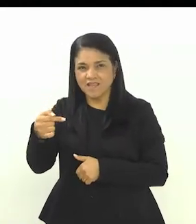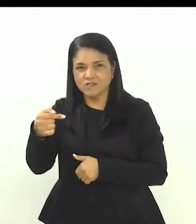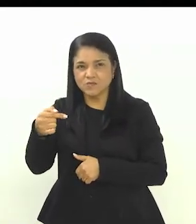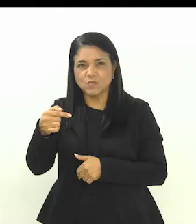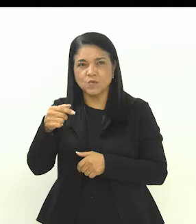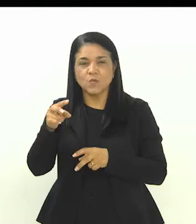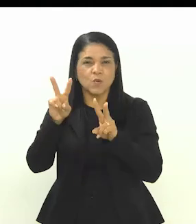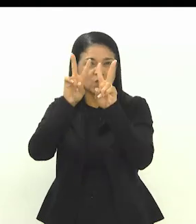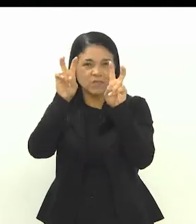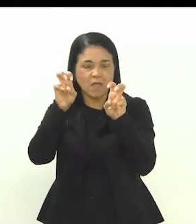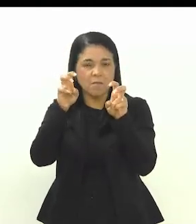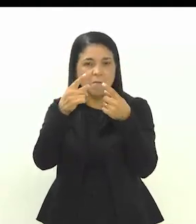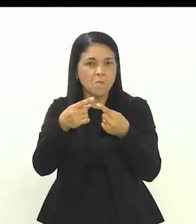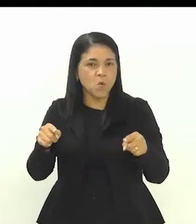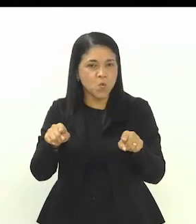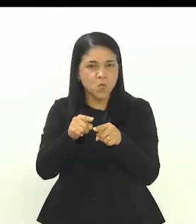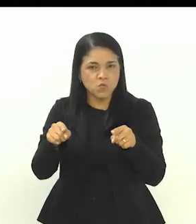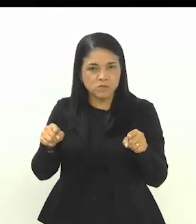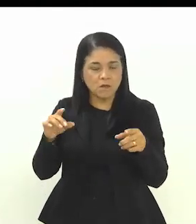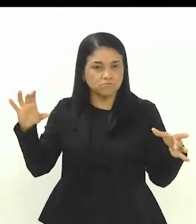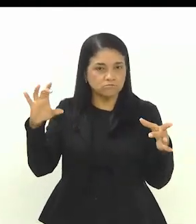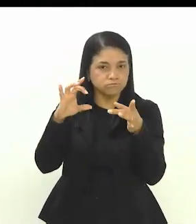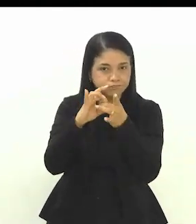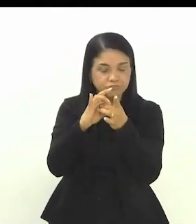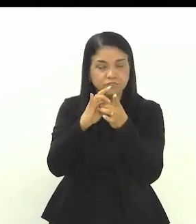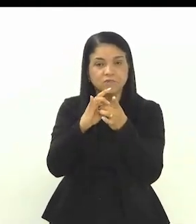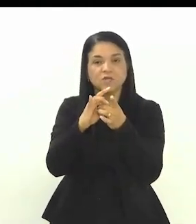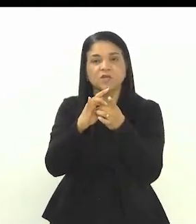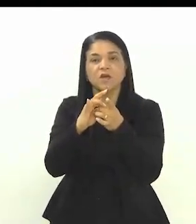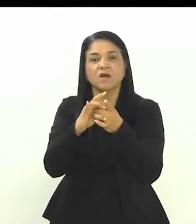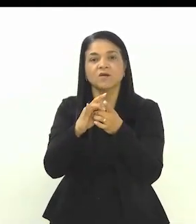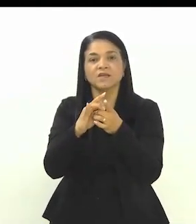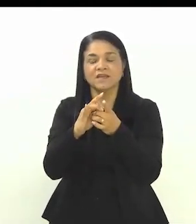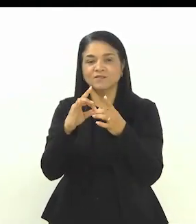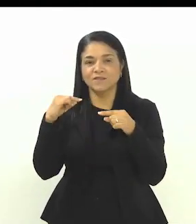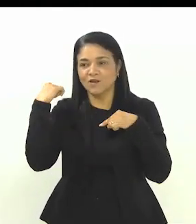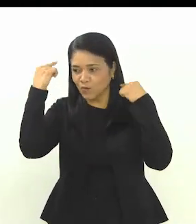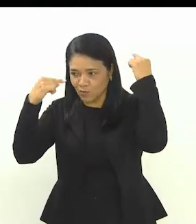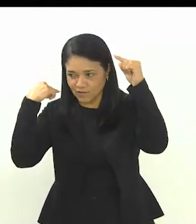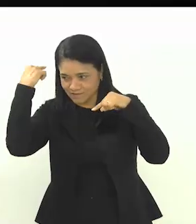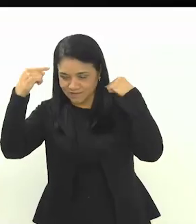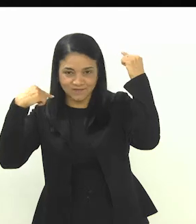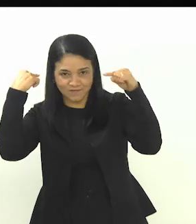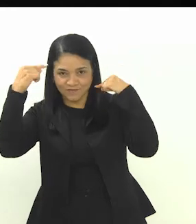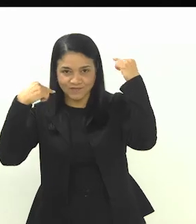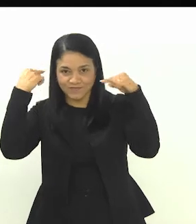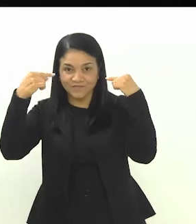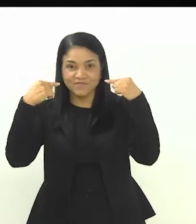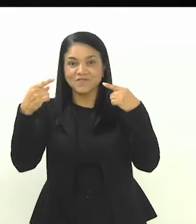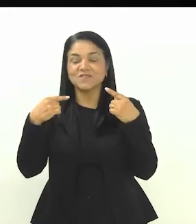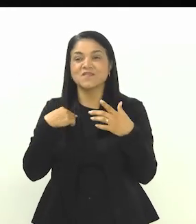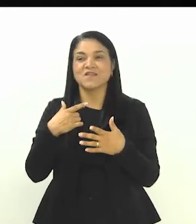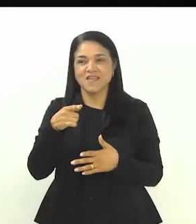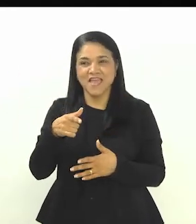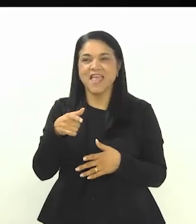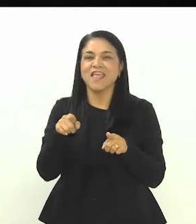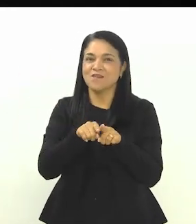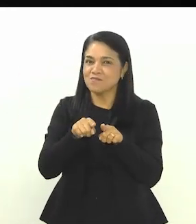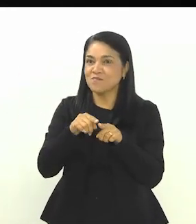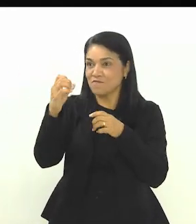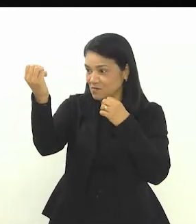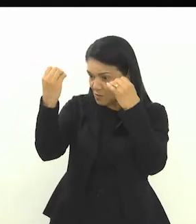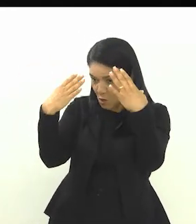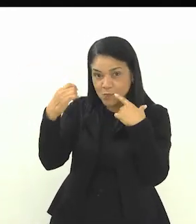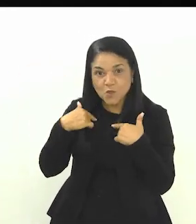Loucura, né? Fui eu. Não foi 97? Olha aí. Olha, você Só que a gente tinha outro rosto, né? Você me iluminou e eu nem